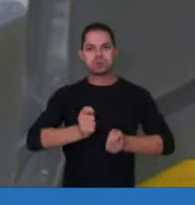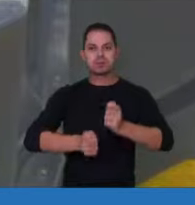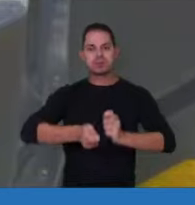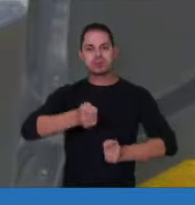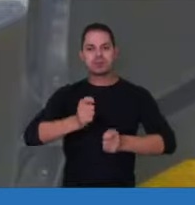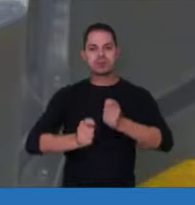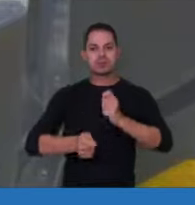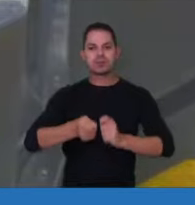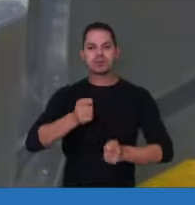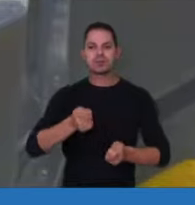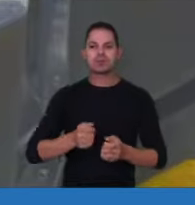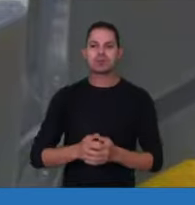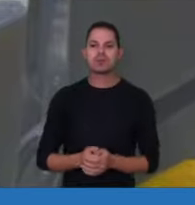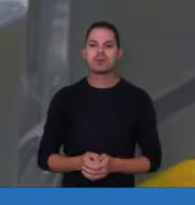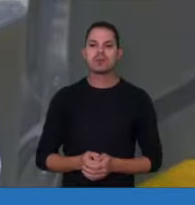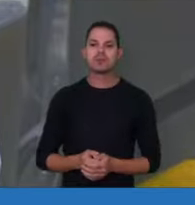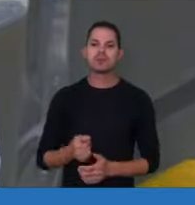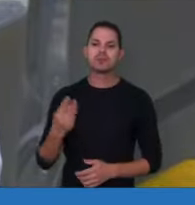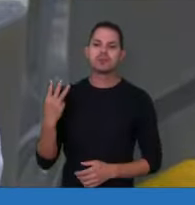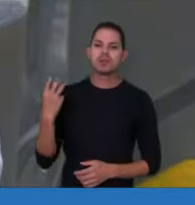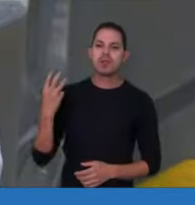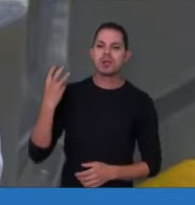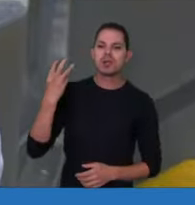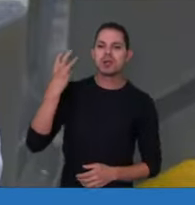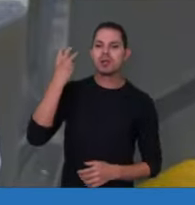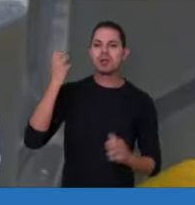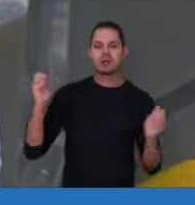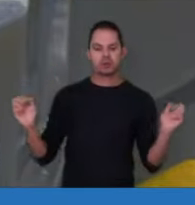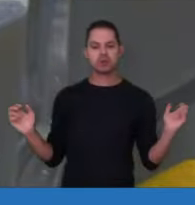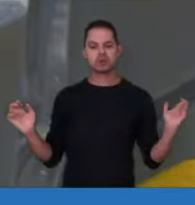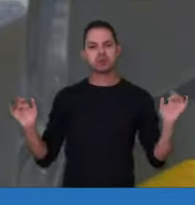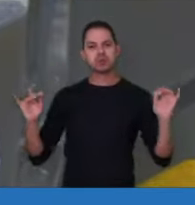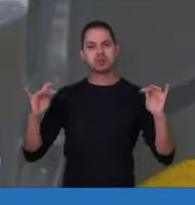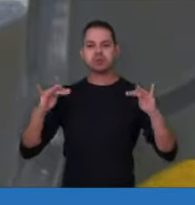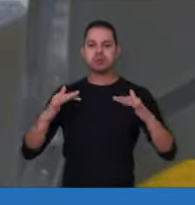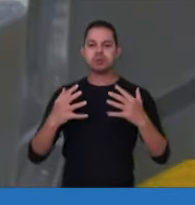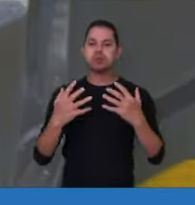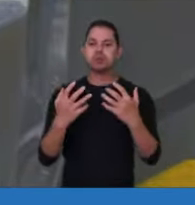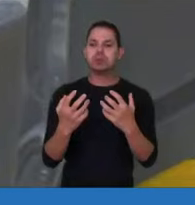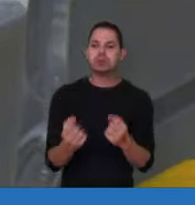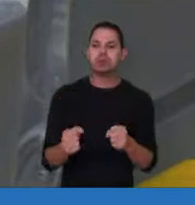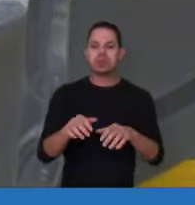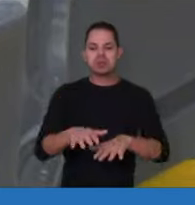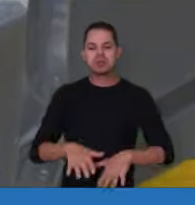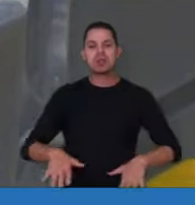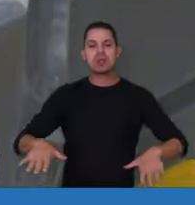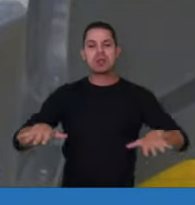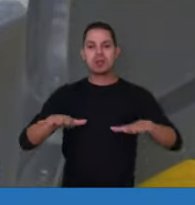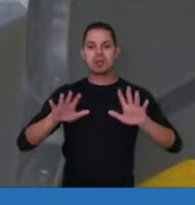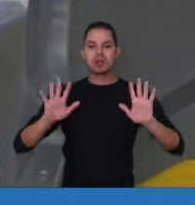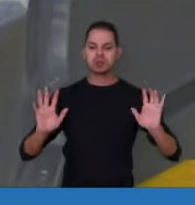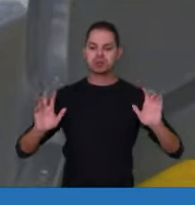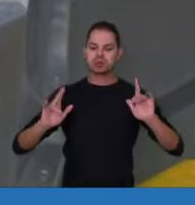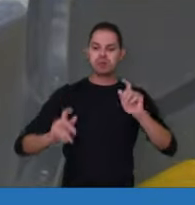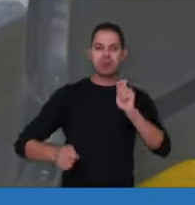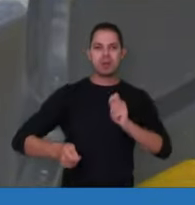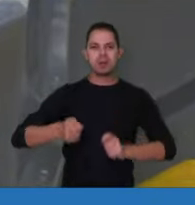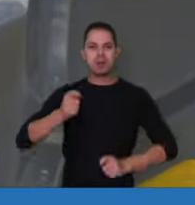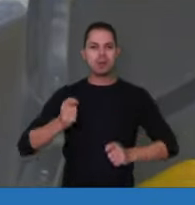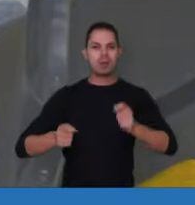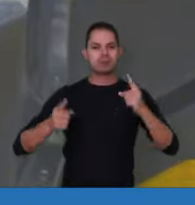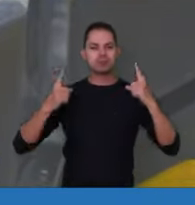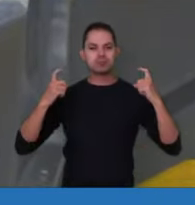tambor. Viemos, Marielle, viemos tocar tambor.